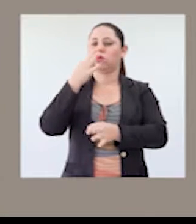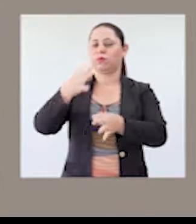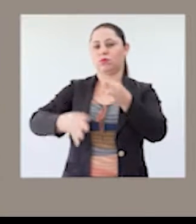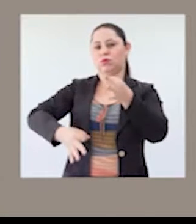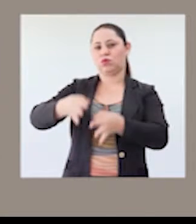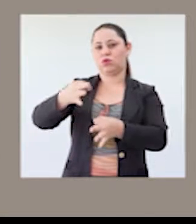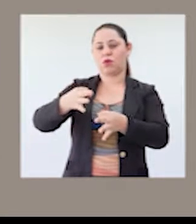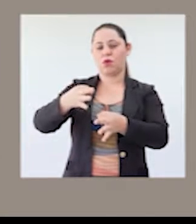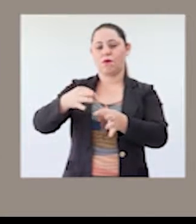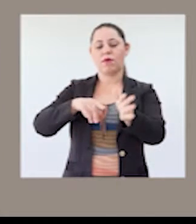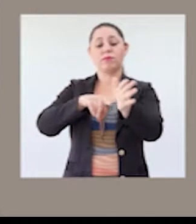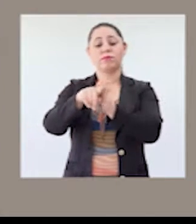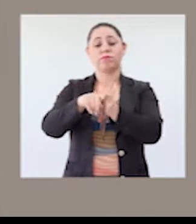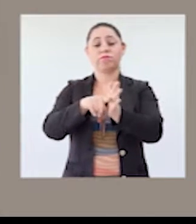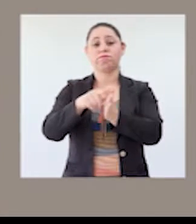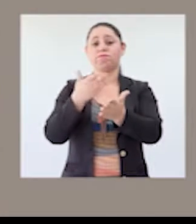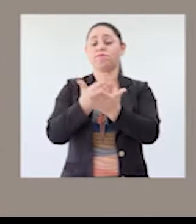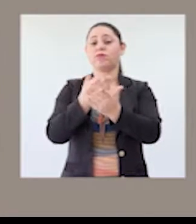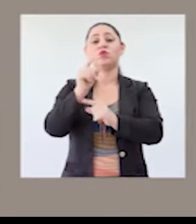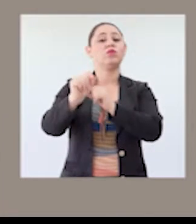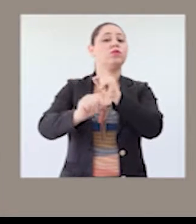do juiz, uma vez verificada,